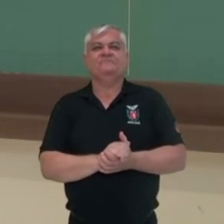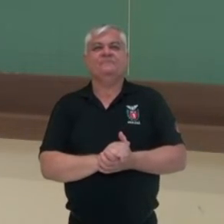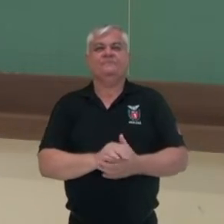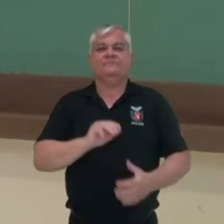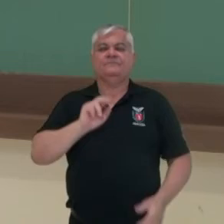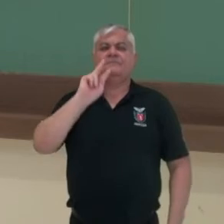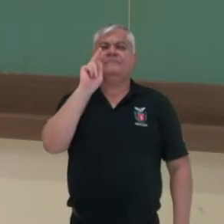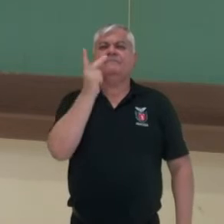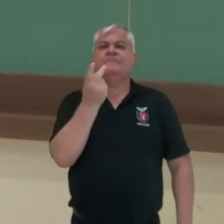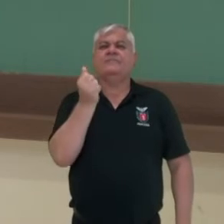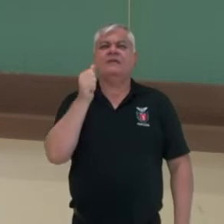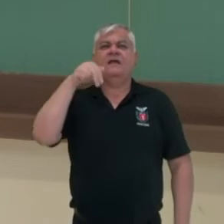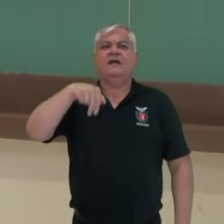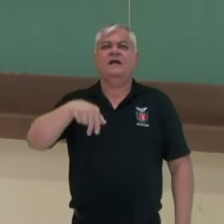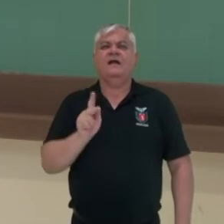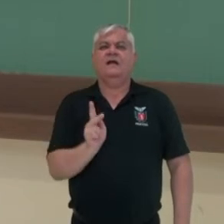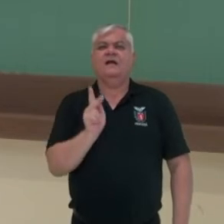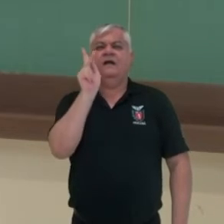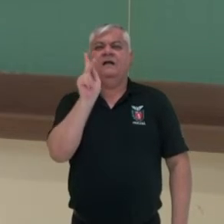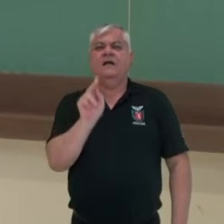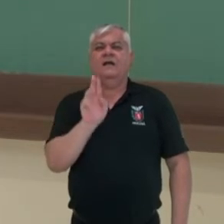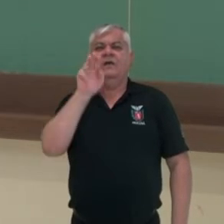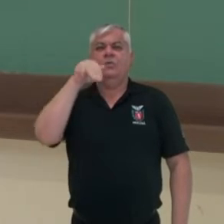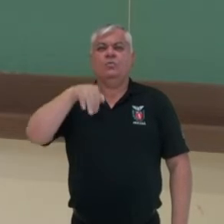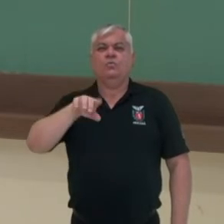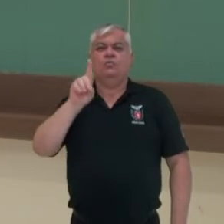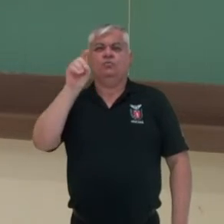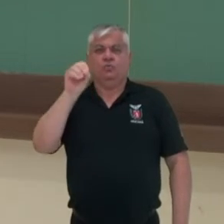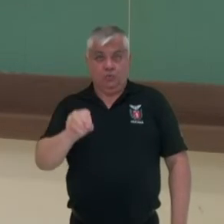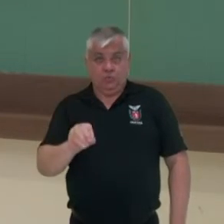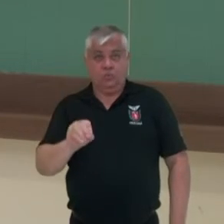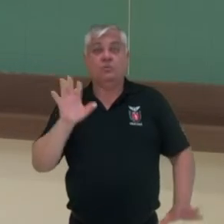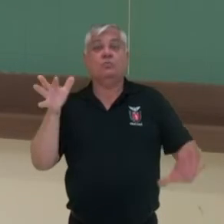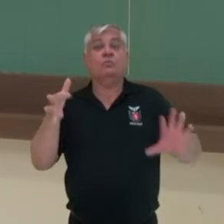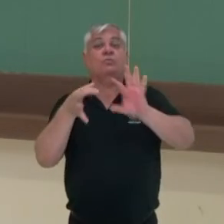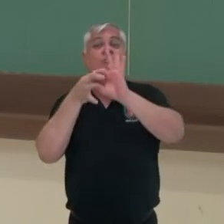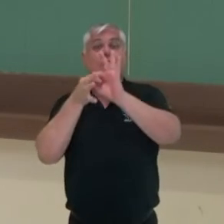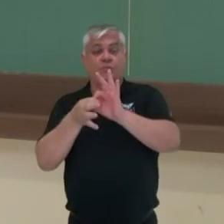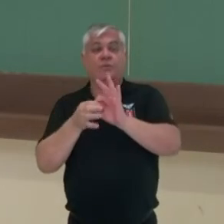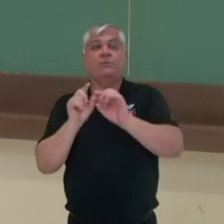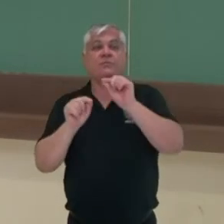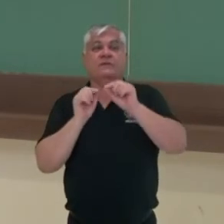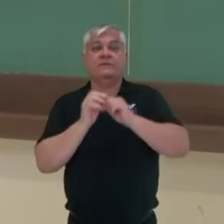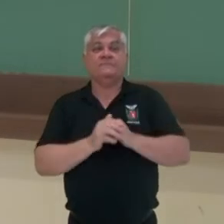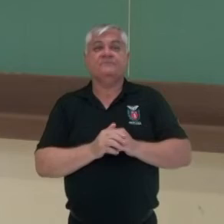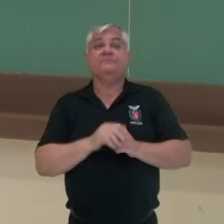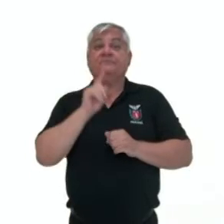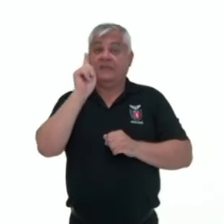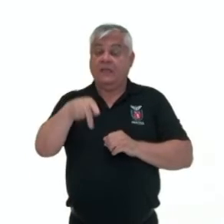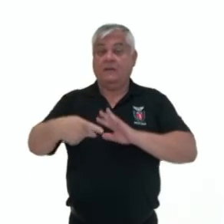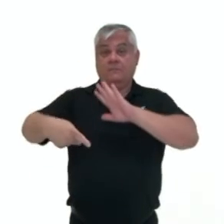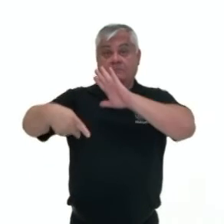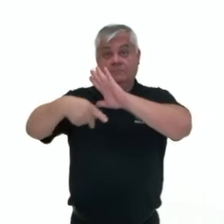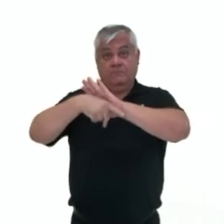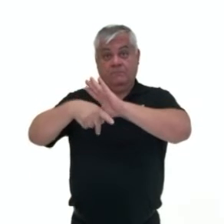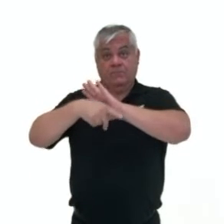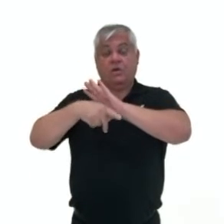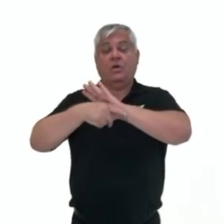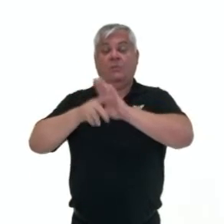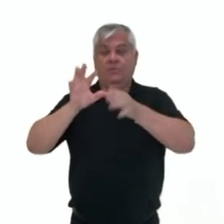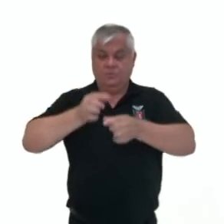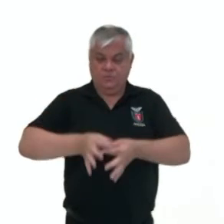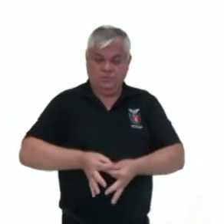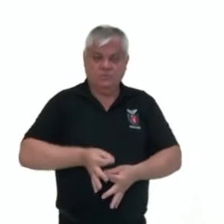aqui, ó, que é o Hankun-Do. Agora, para fazer uma ligação com o exercício anterior, ó, é uma arte marcial de